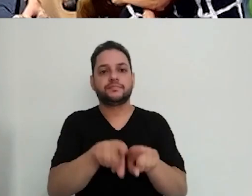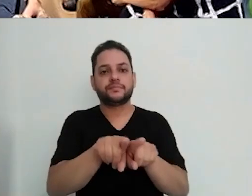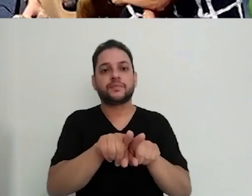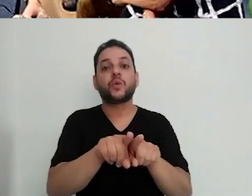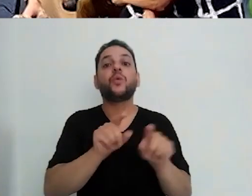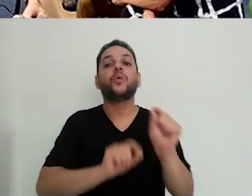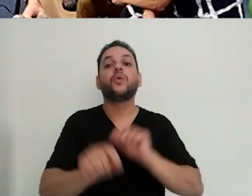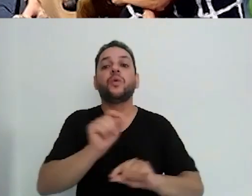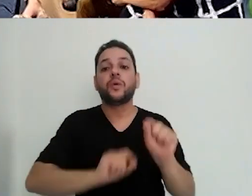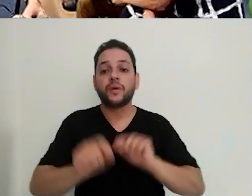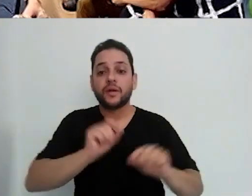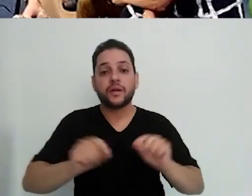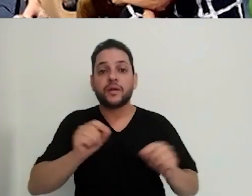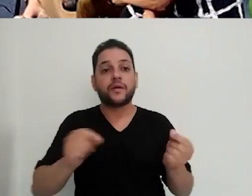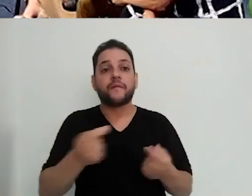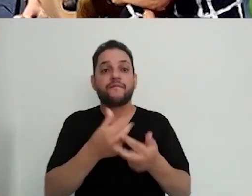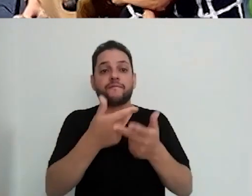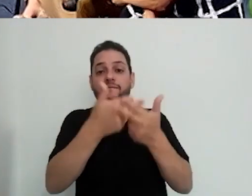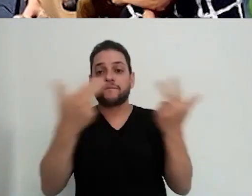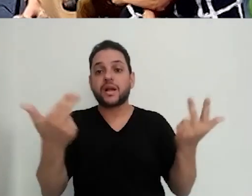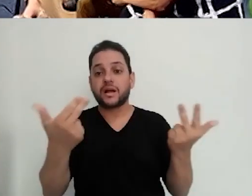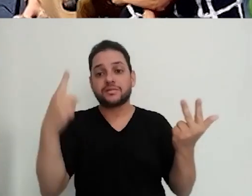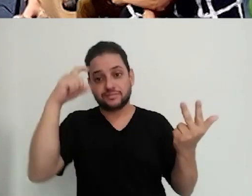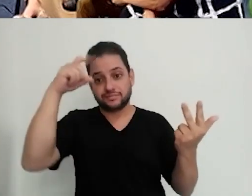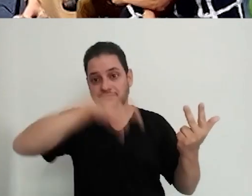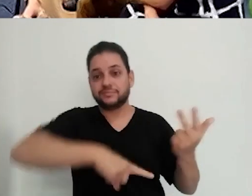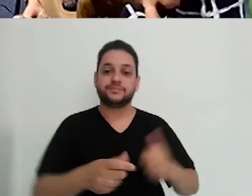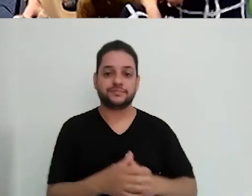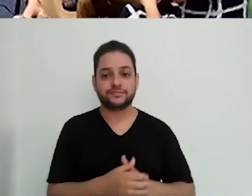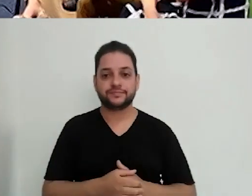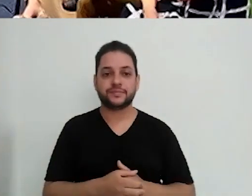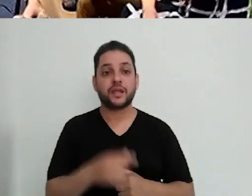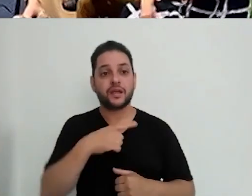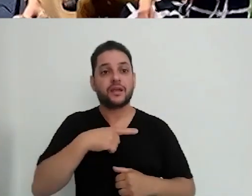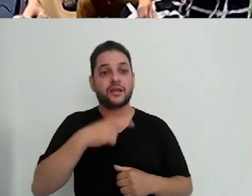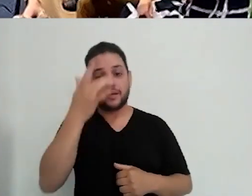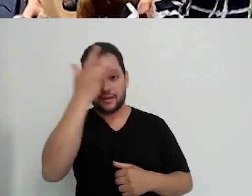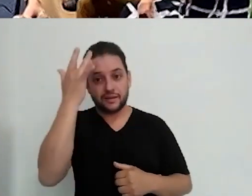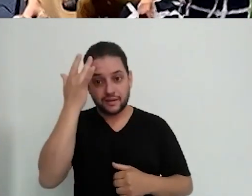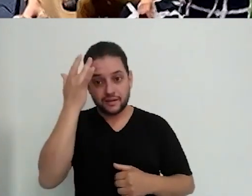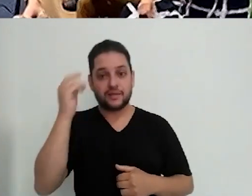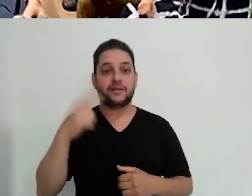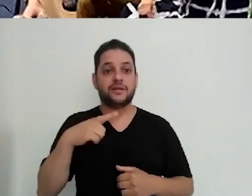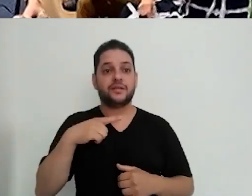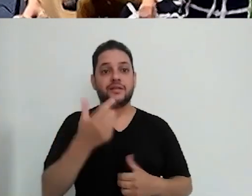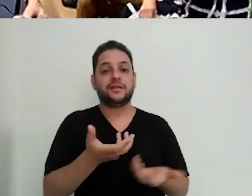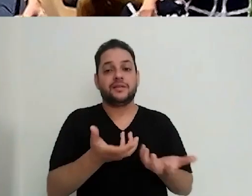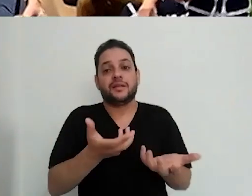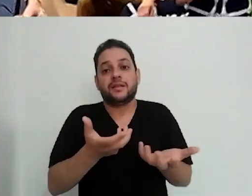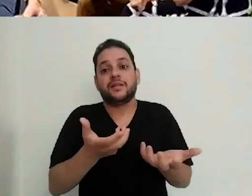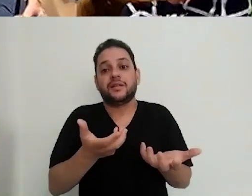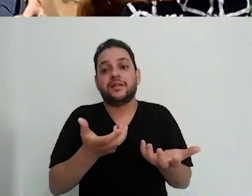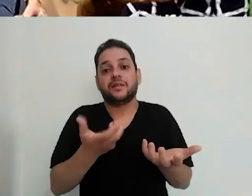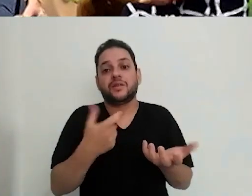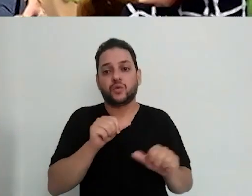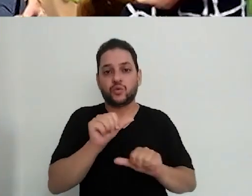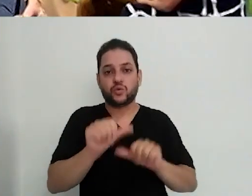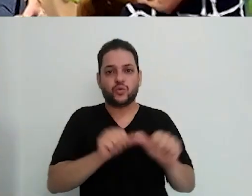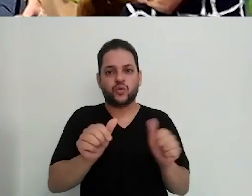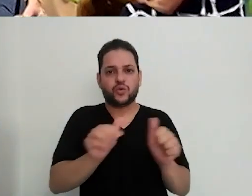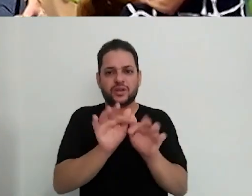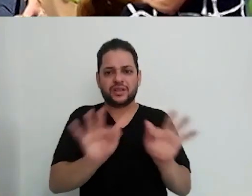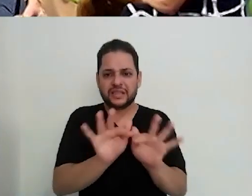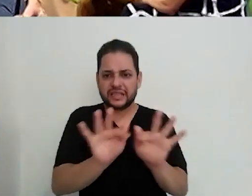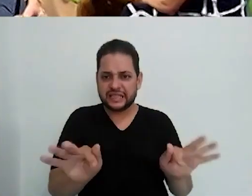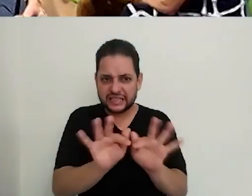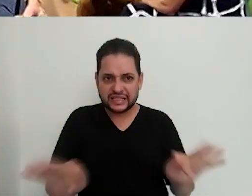enfim, são questões complexas mesmo. Eu concordo com você que as pessoas não querem necessariamente tudo simplificado, que quando